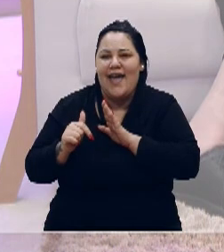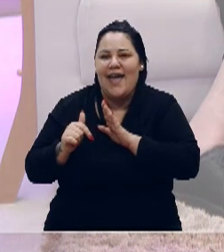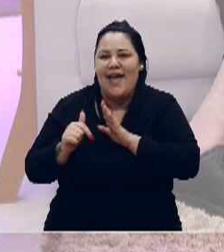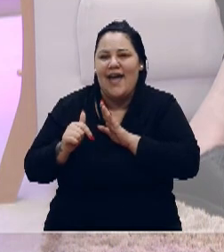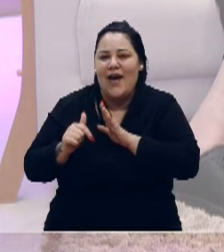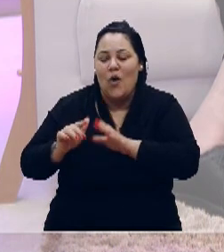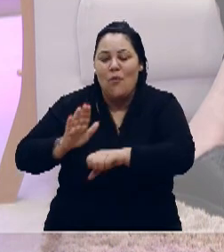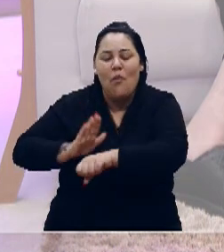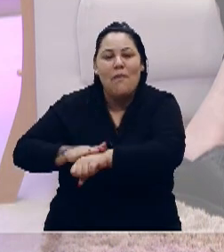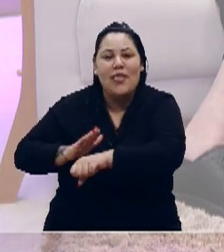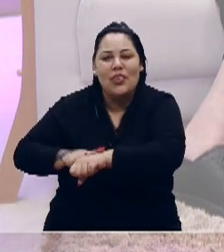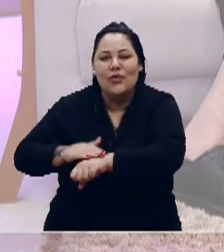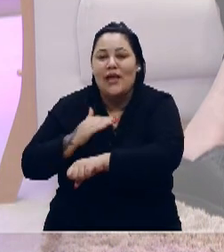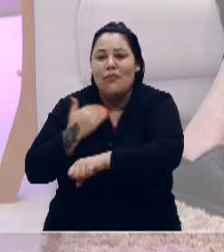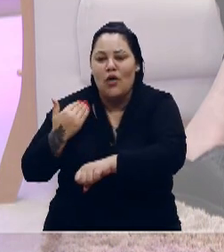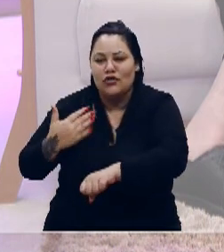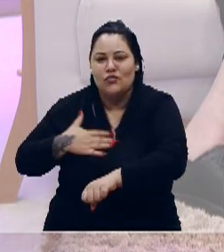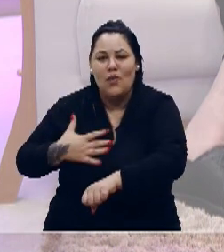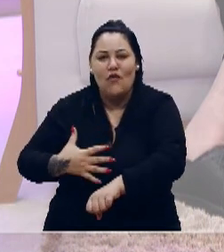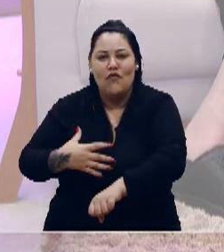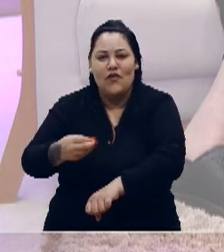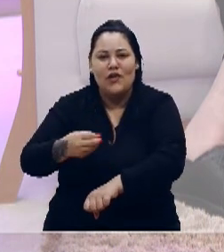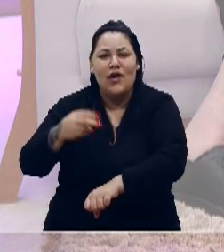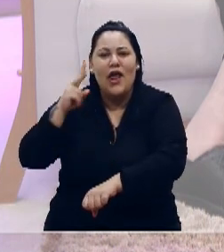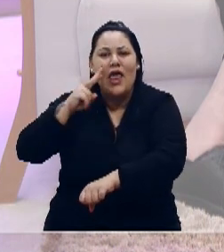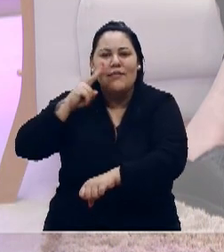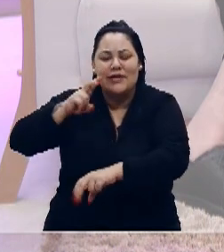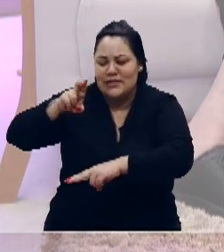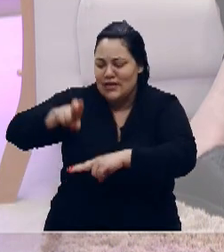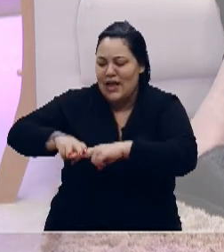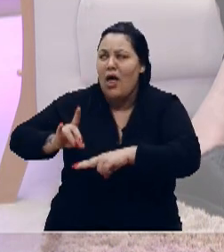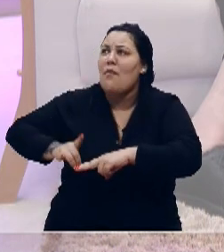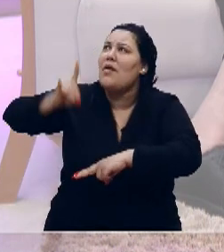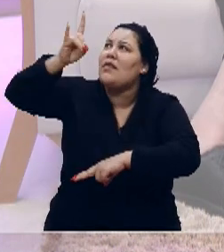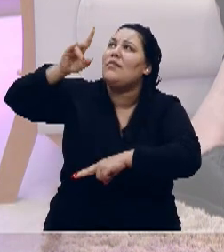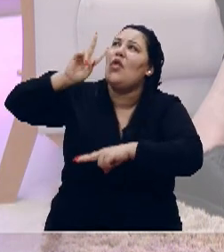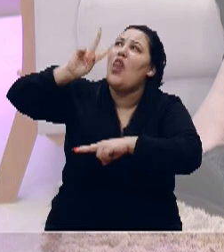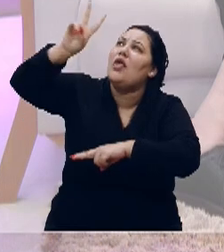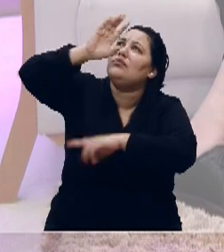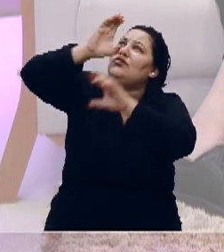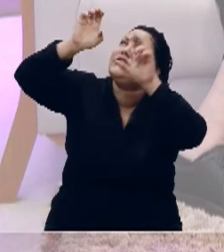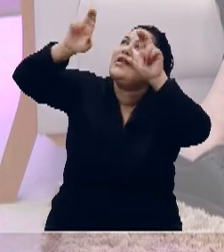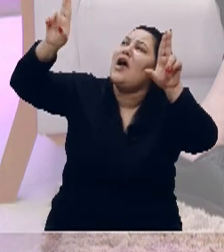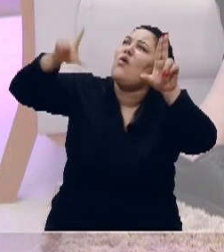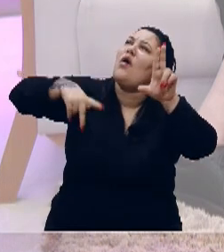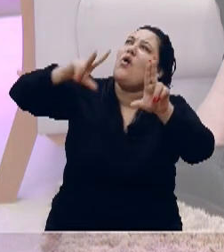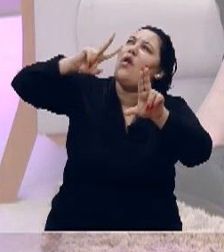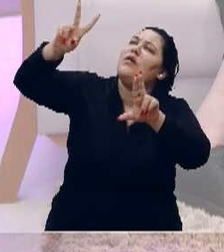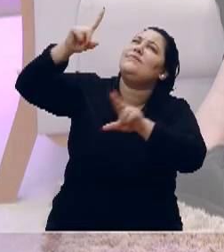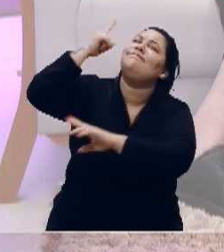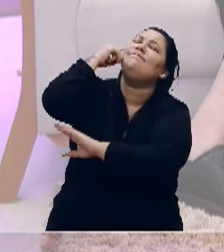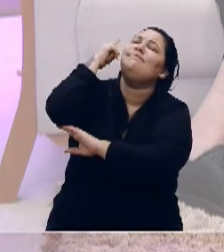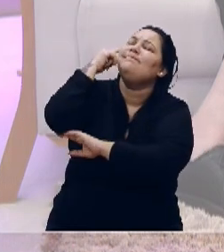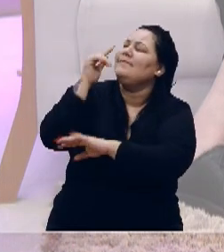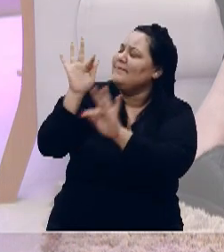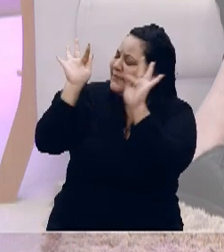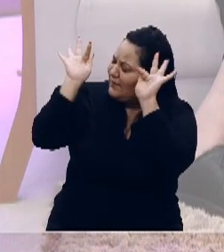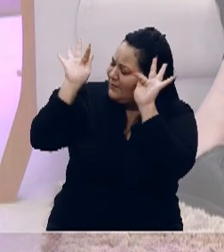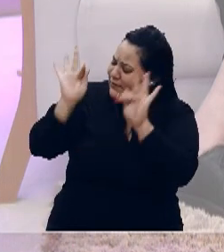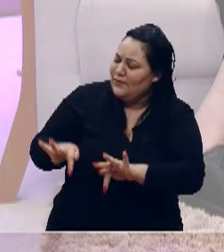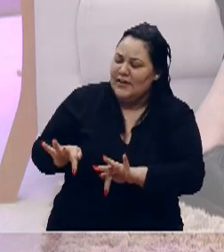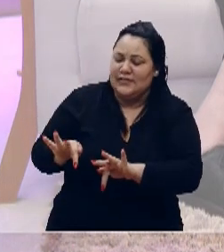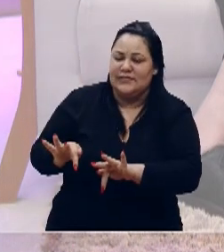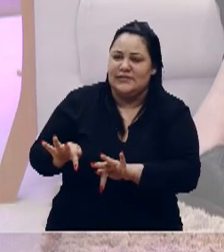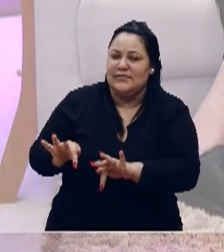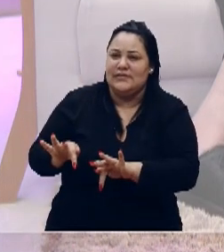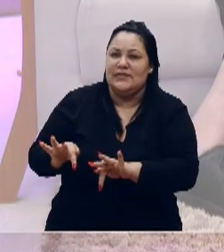né? E eu lembro de uma vez deitada na minha casa, 10º andar, olhando para o céu, e eu pensei, tá bom, chega. Então, se não é para eu ser mãe aqui, eu